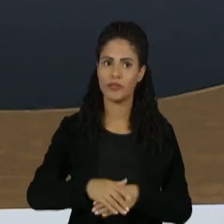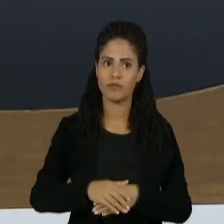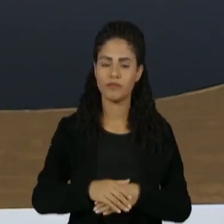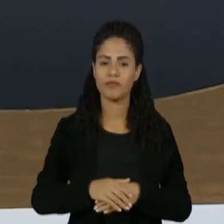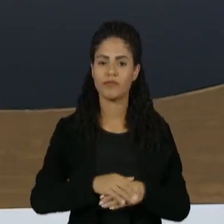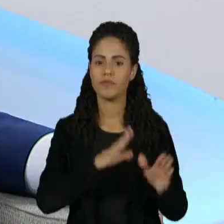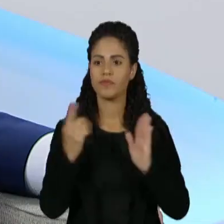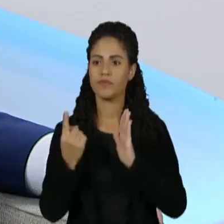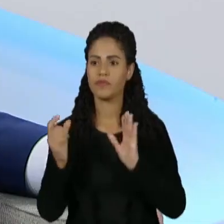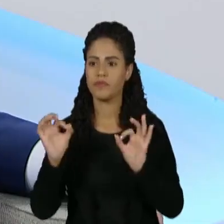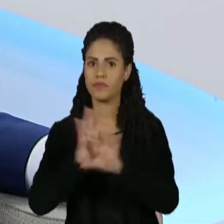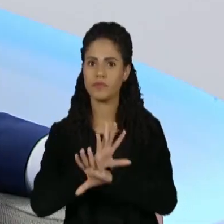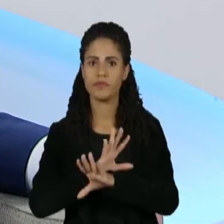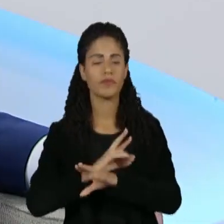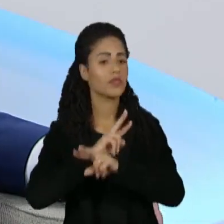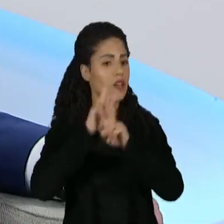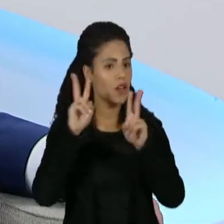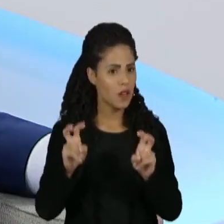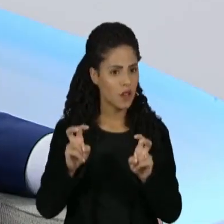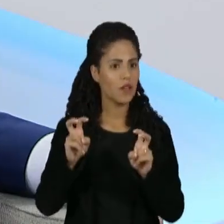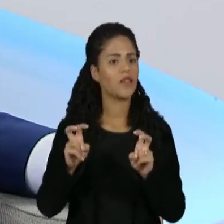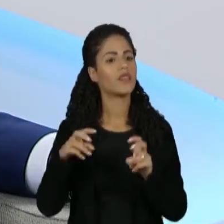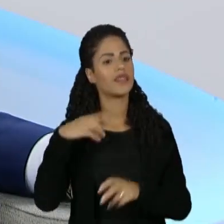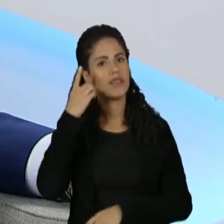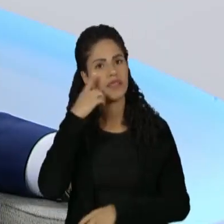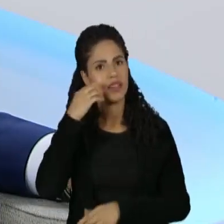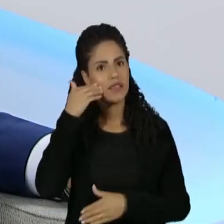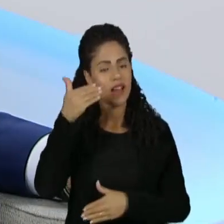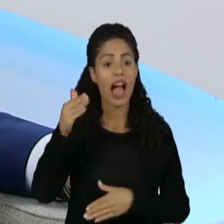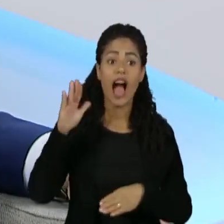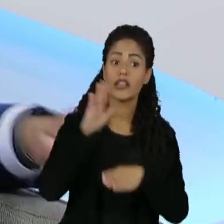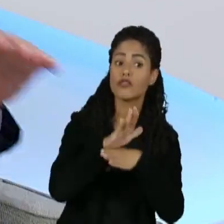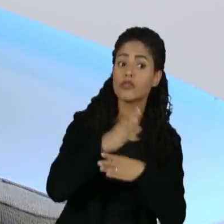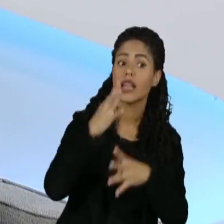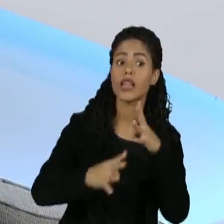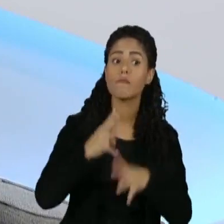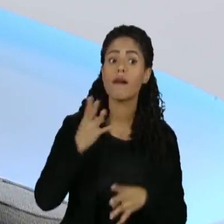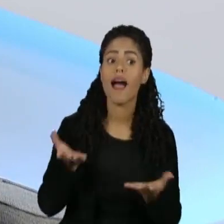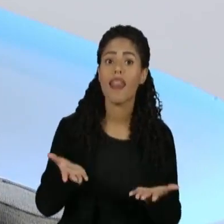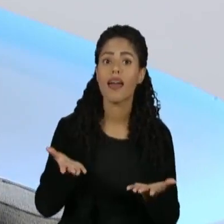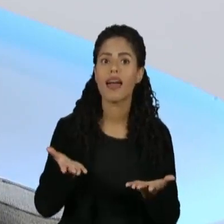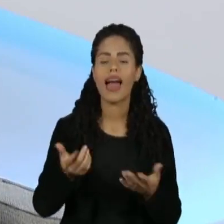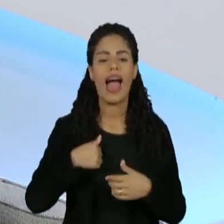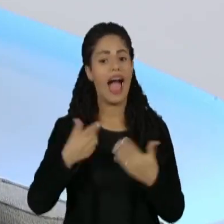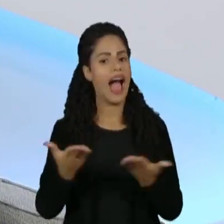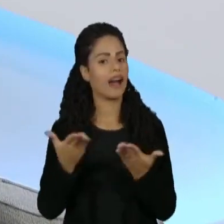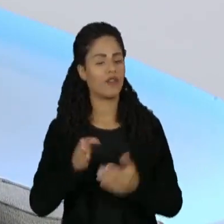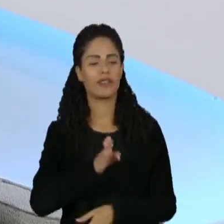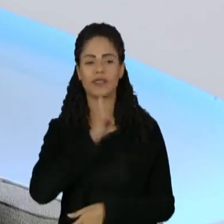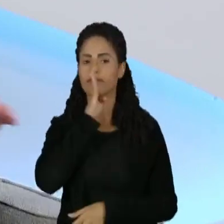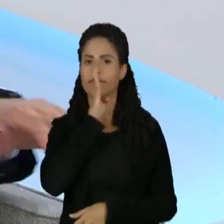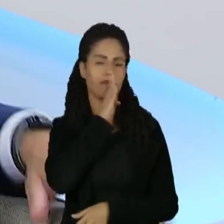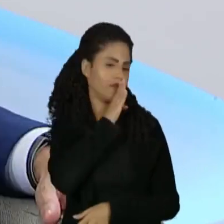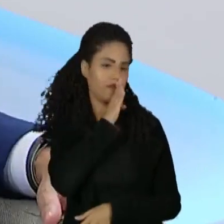para a gente... Presidência da Câmara é um tema que vai ser tratado oportunamente. Mas ajuda ou atrapalha? Eu não estou tratando dele agora, porque ainda está muito cedo.